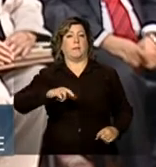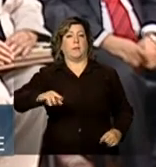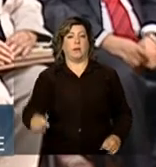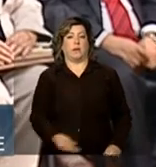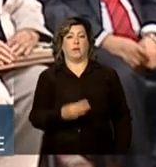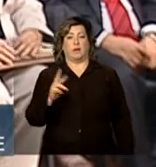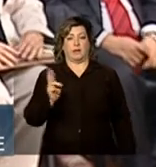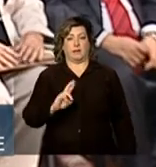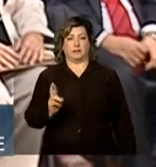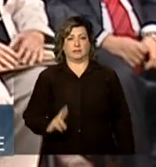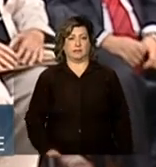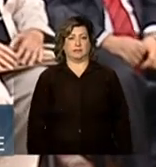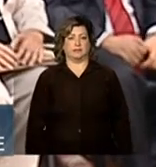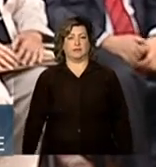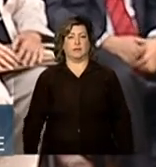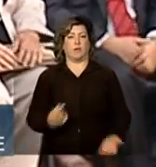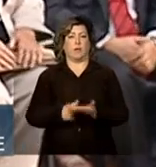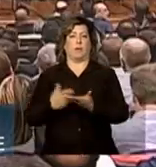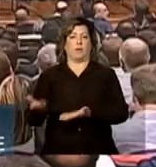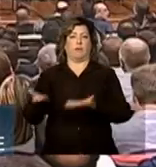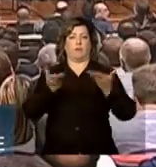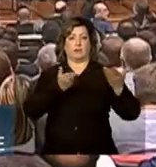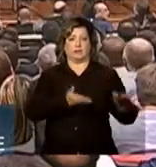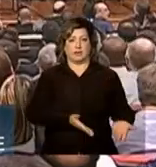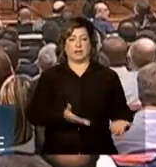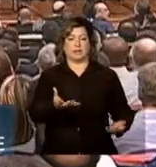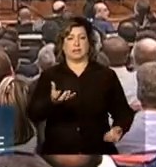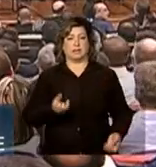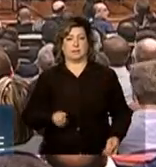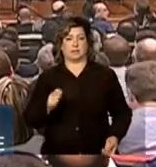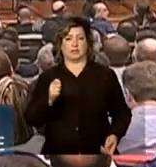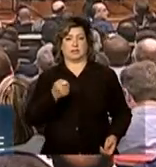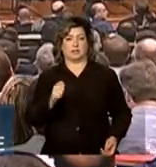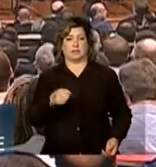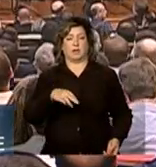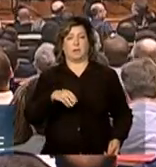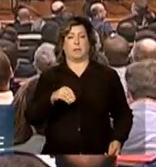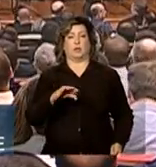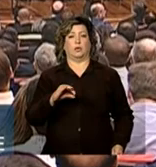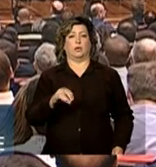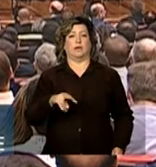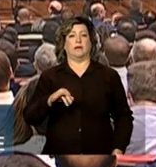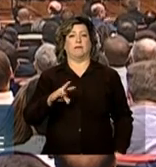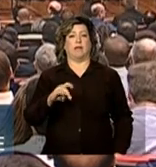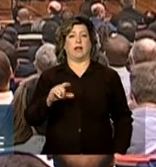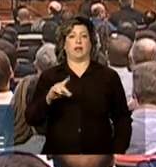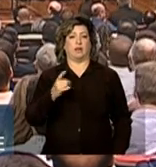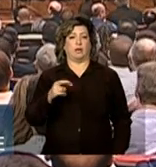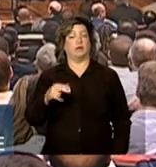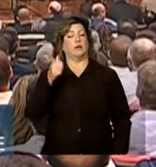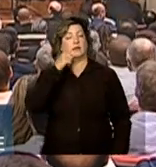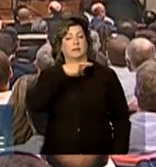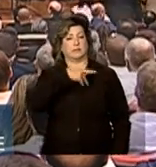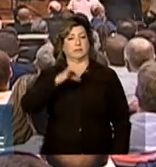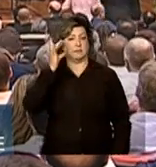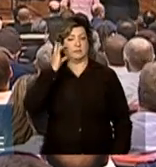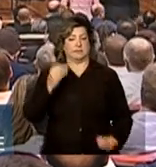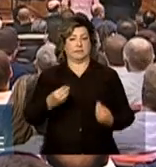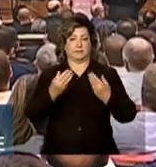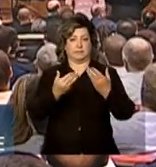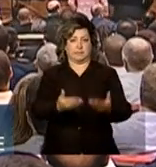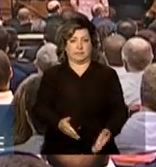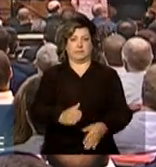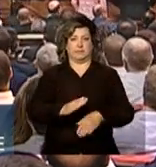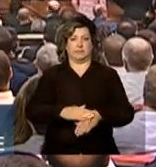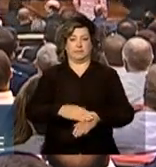reais. Convidamos para receber a chave da moto liberadora das mãos da Presidenta da República, do Governador do Rio